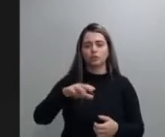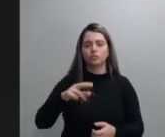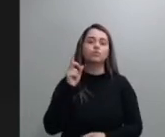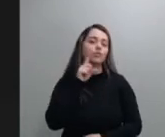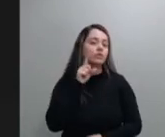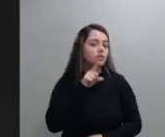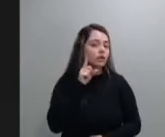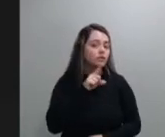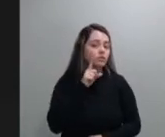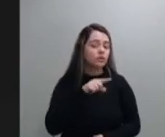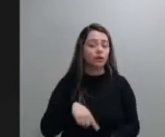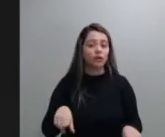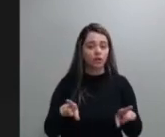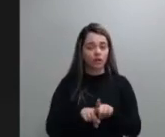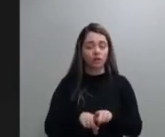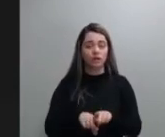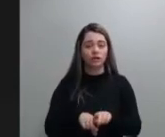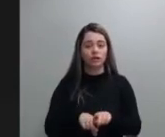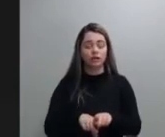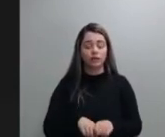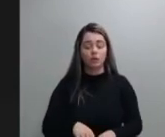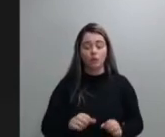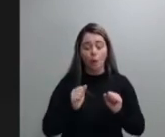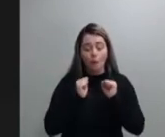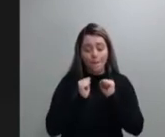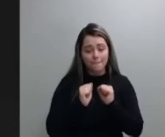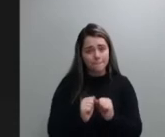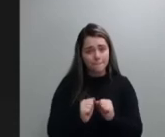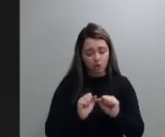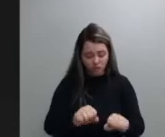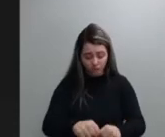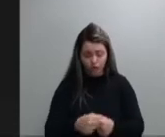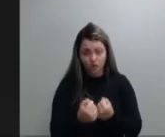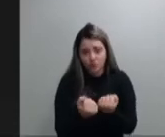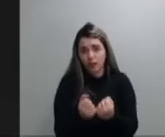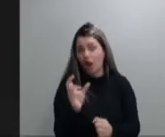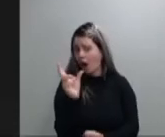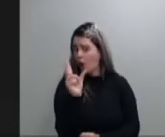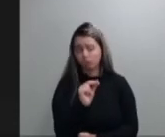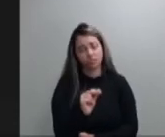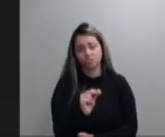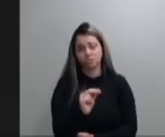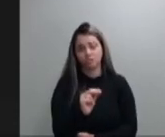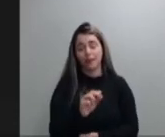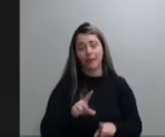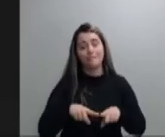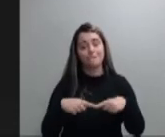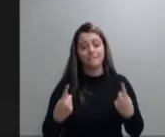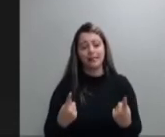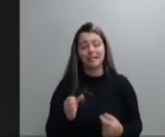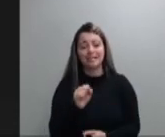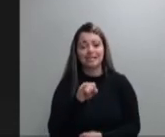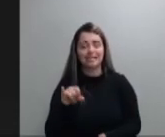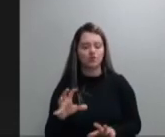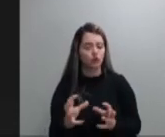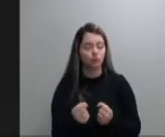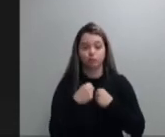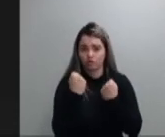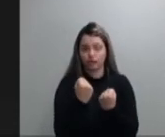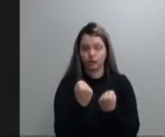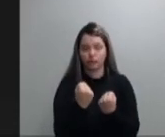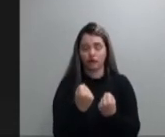composição isso pode frutificar ou não mas mesmo que não frutifique o CAD já deve ser